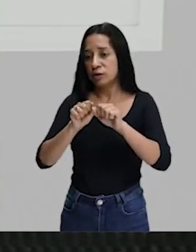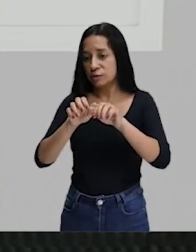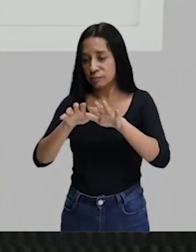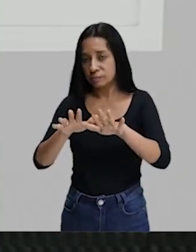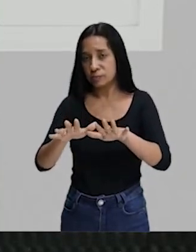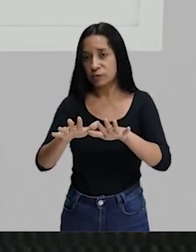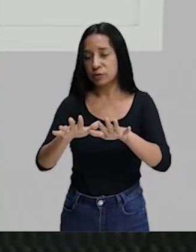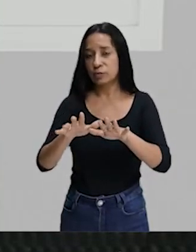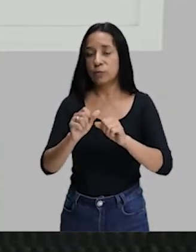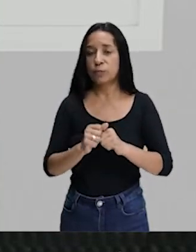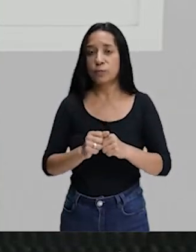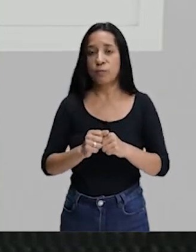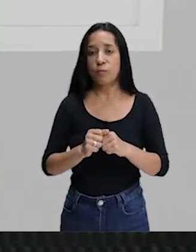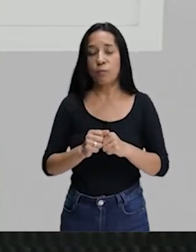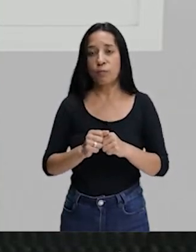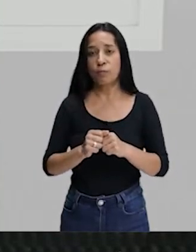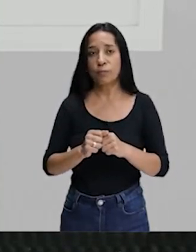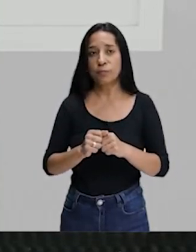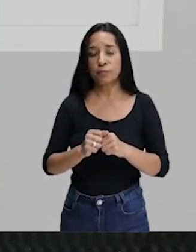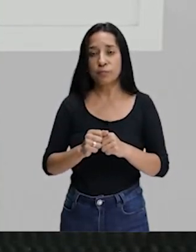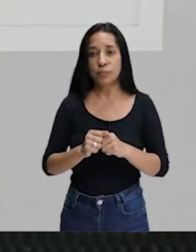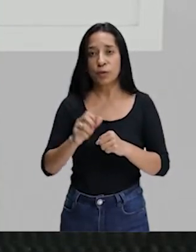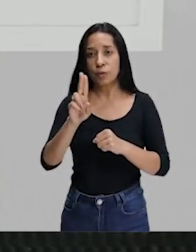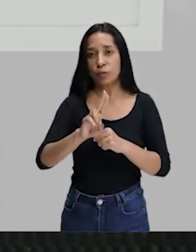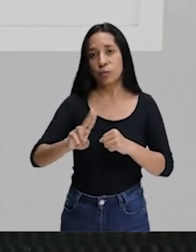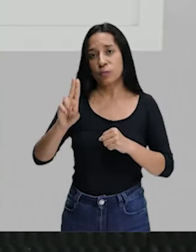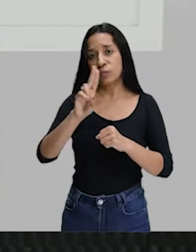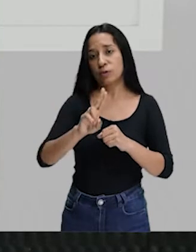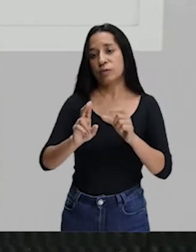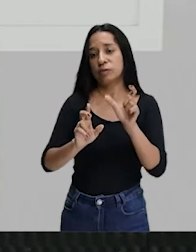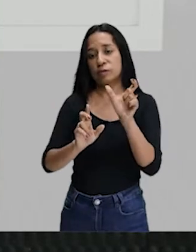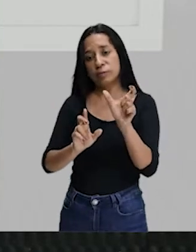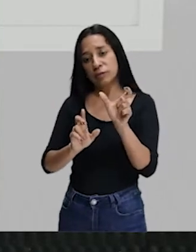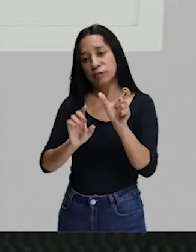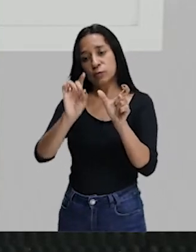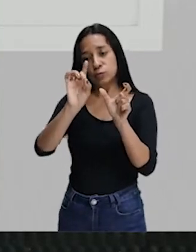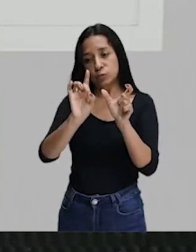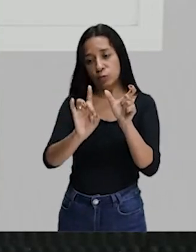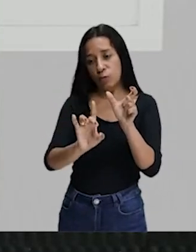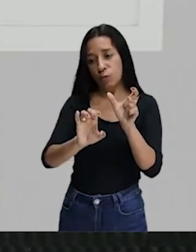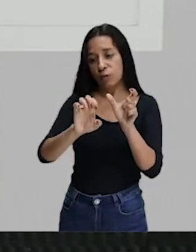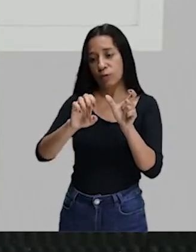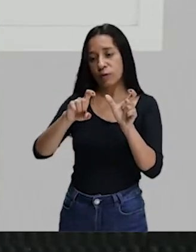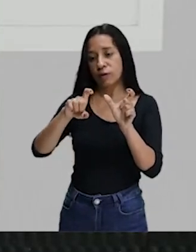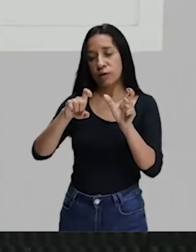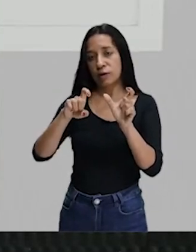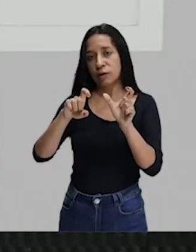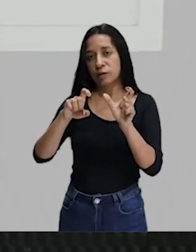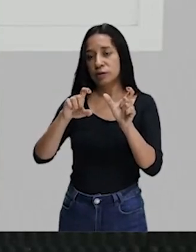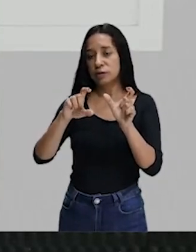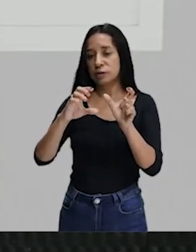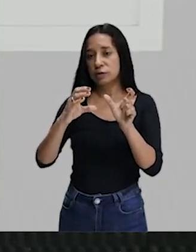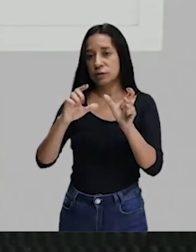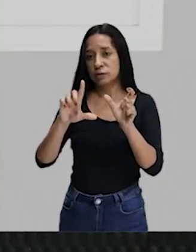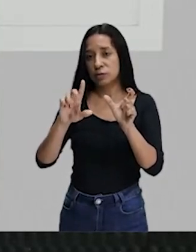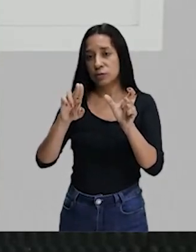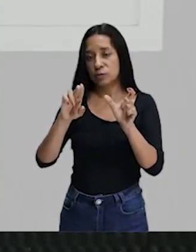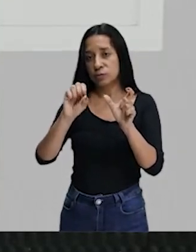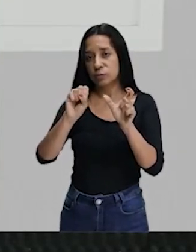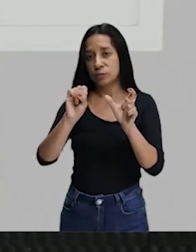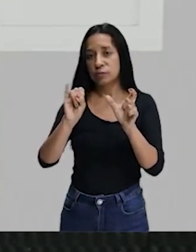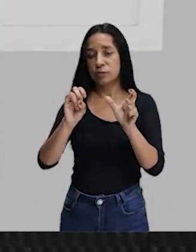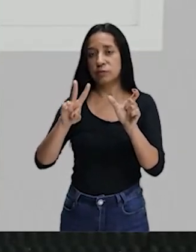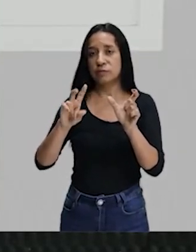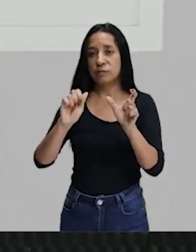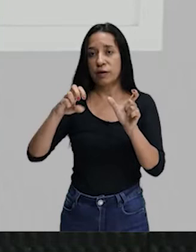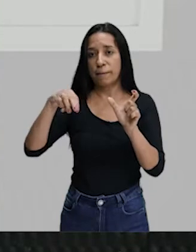por condução, ok? Então nós utilizamos a palavra exclusivamente em sólidos, tá certo? Mas pode ser que você